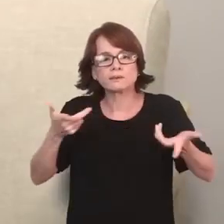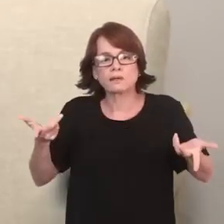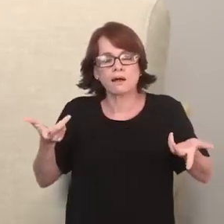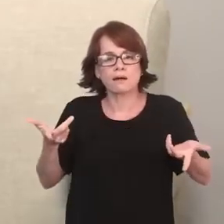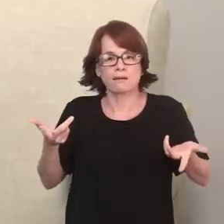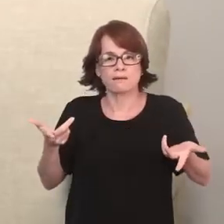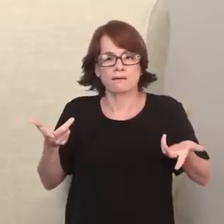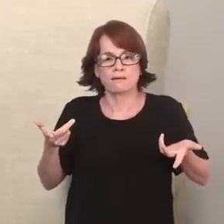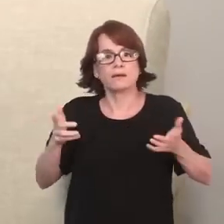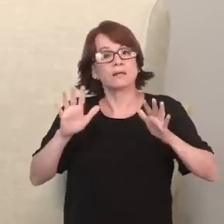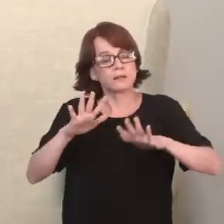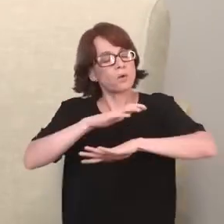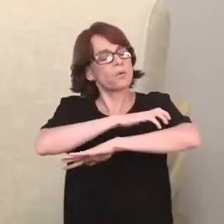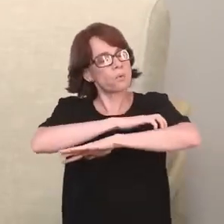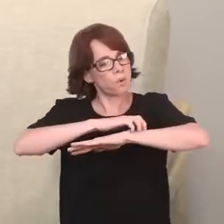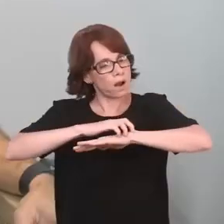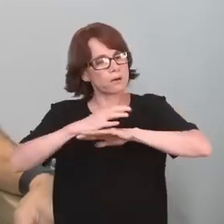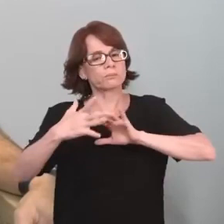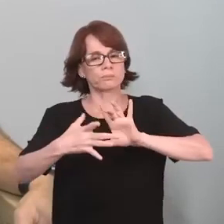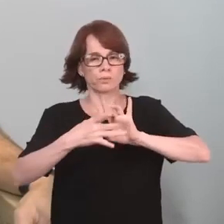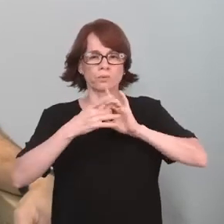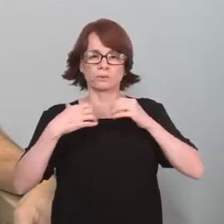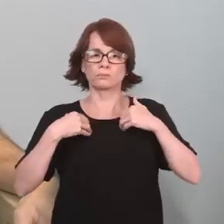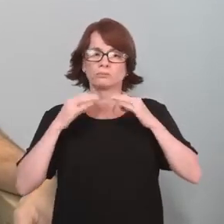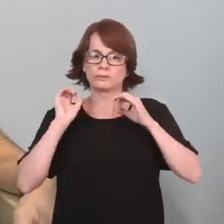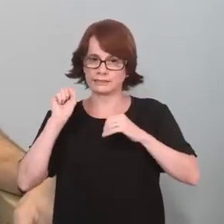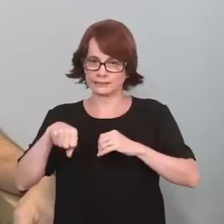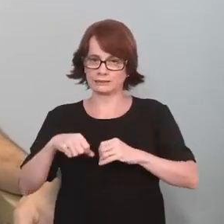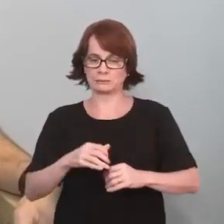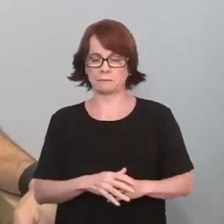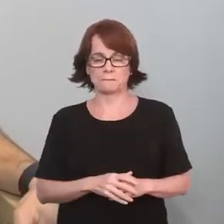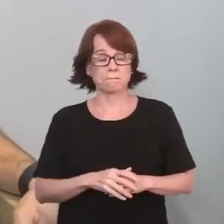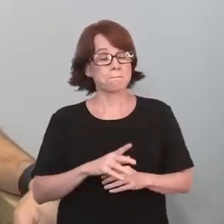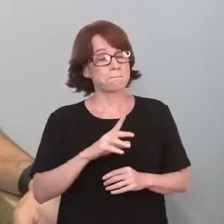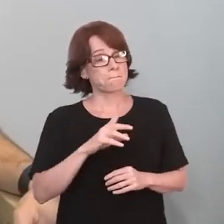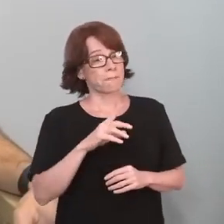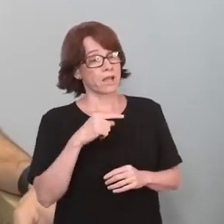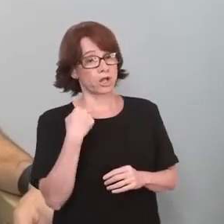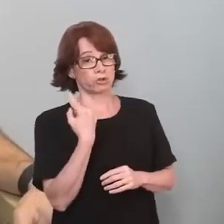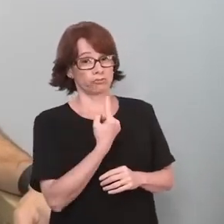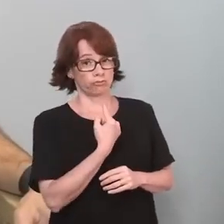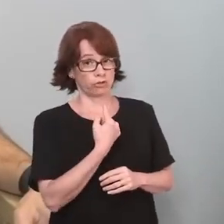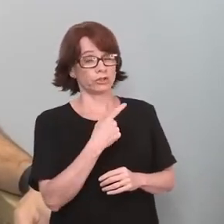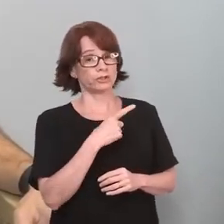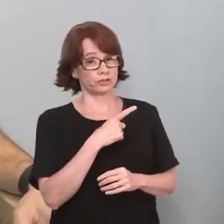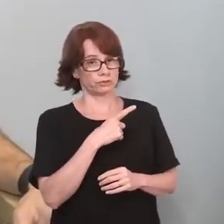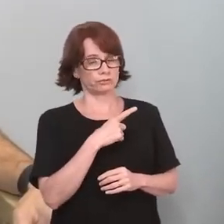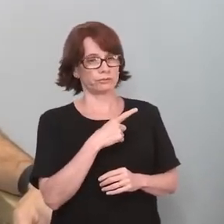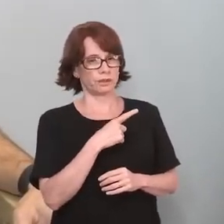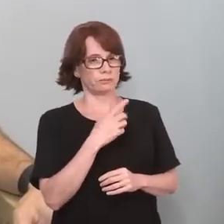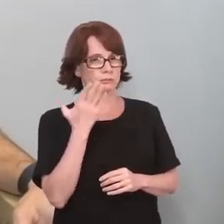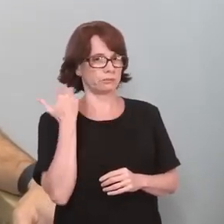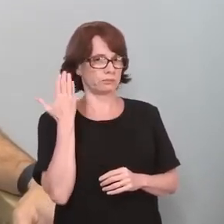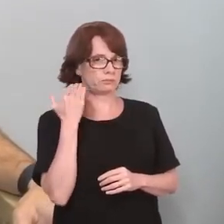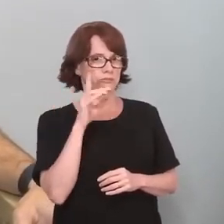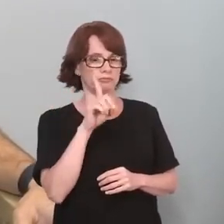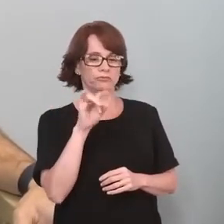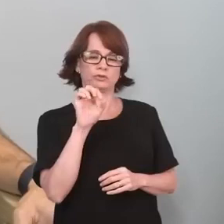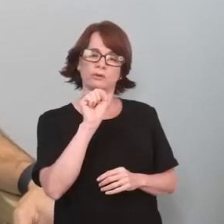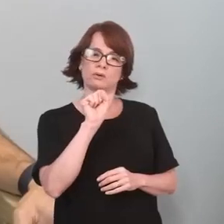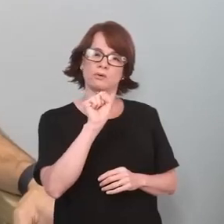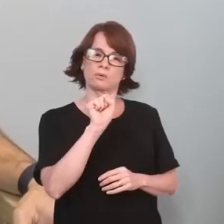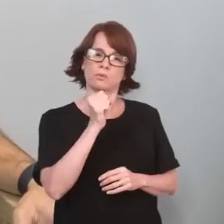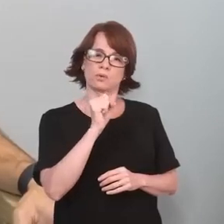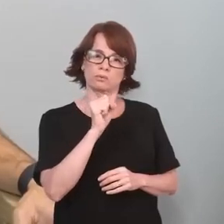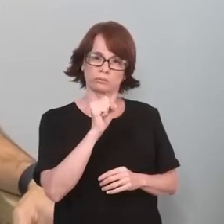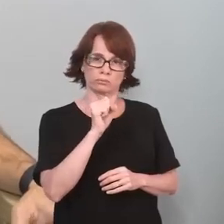agro brasileiro e o agro pode contar comigo. A gente teve essa intercorrência no dia